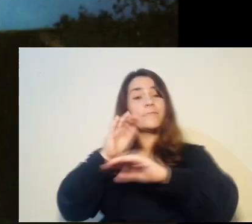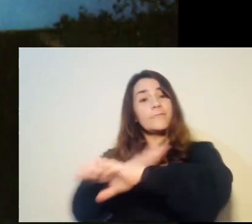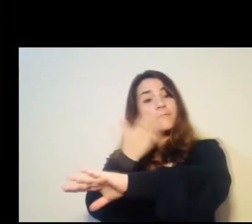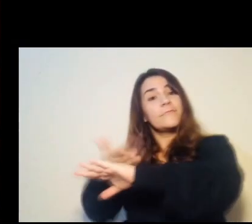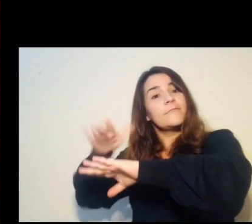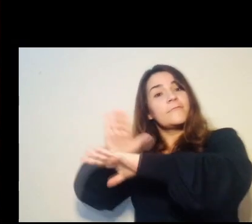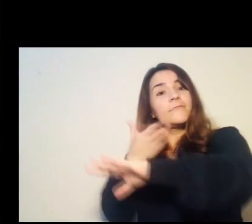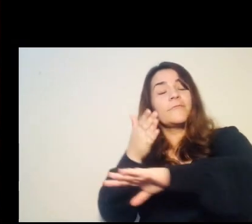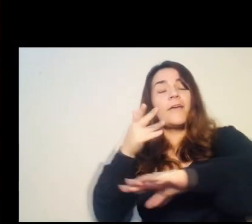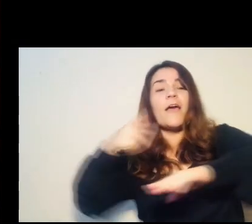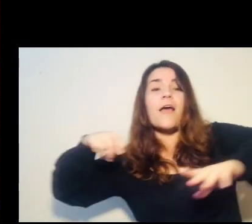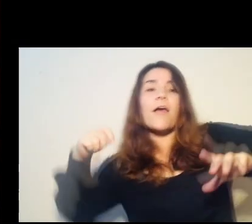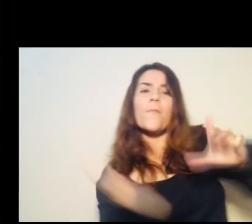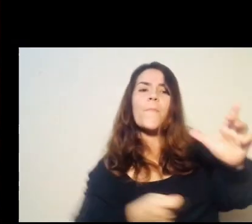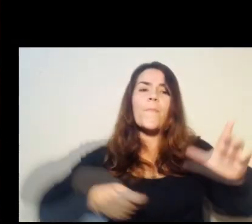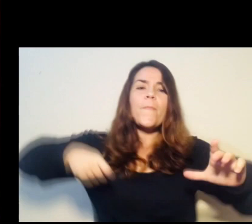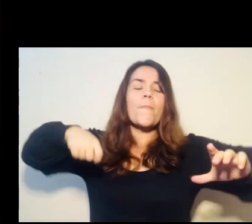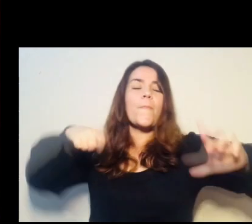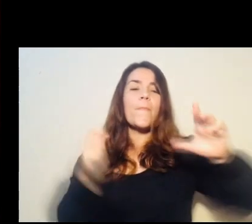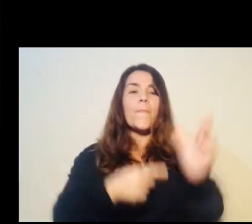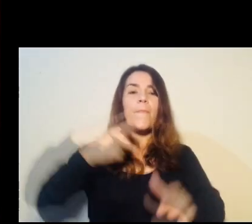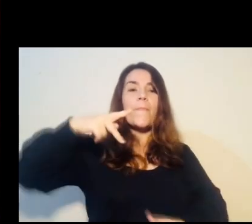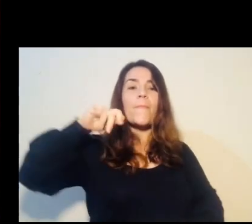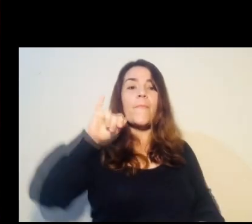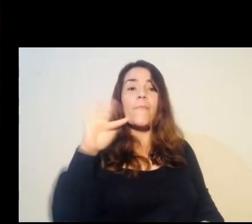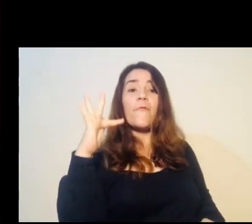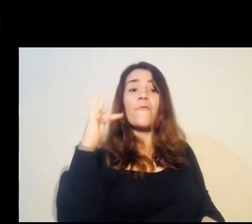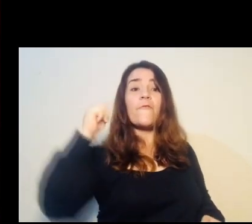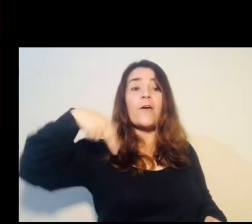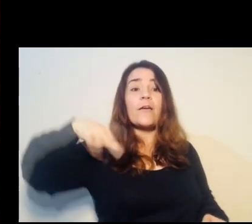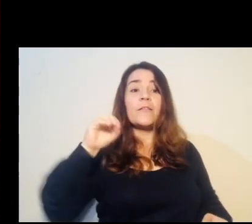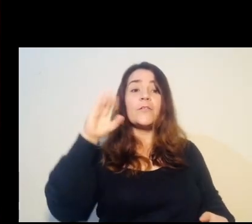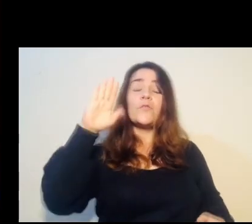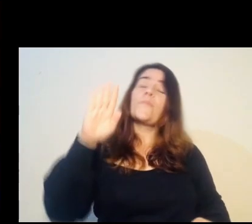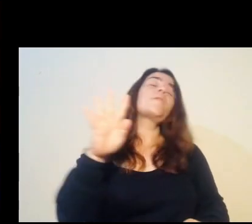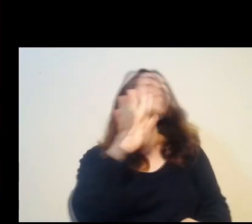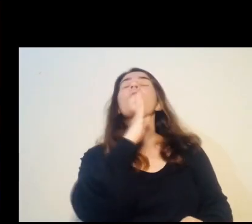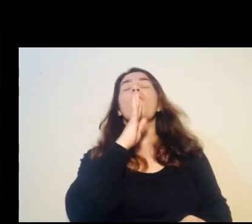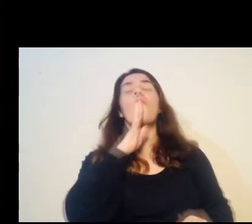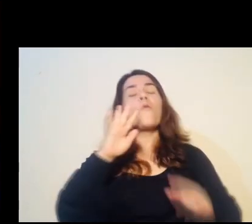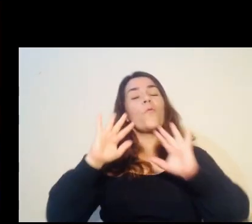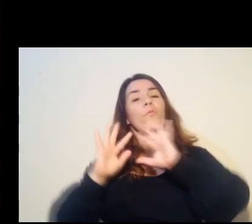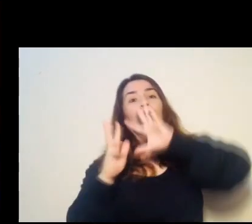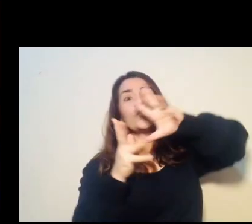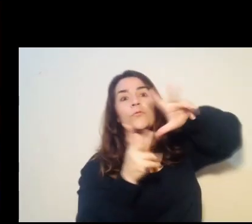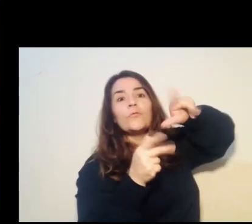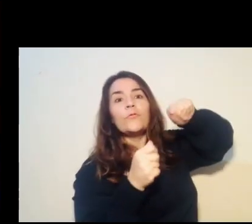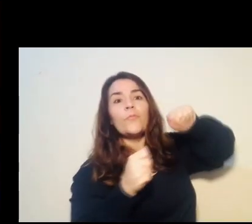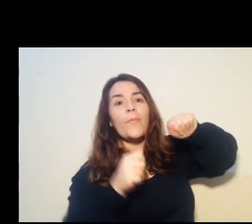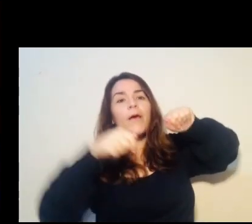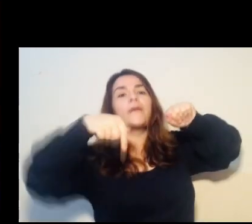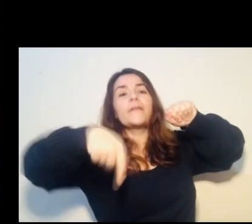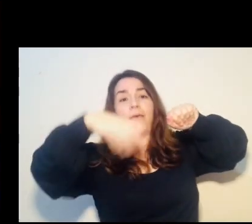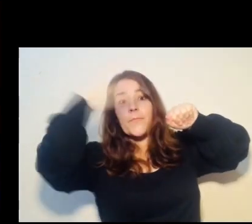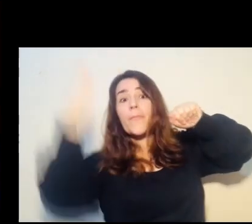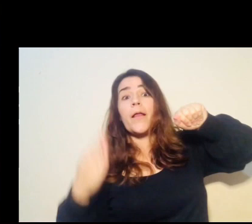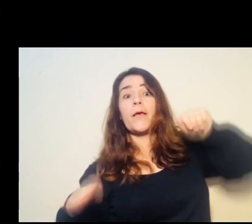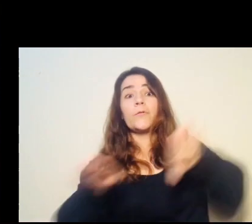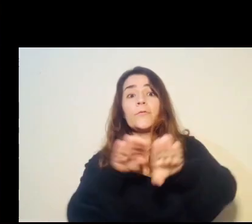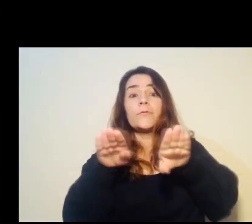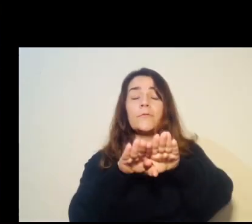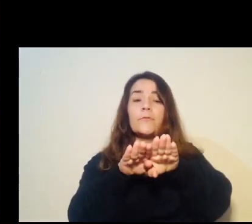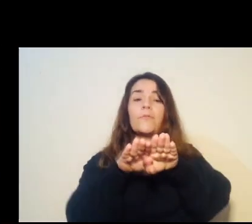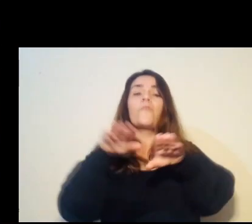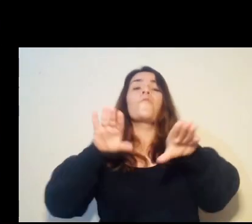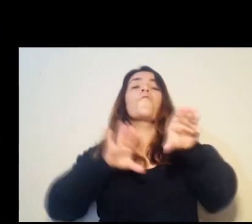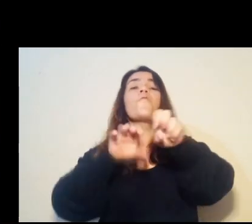instrumento. A banda de pífanos de Caruaru, no interior de Pernambuco, é a mais conhecida mundialmente e